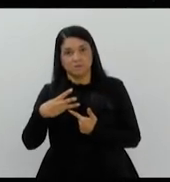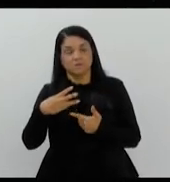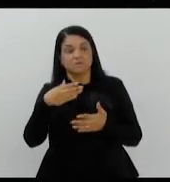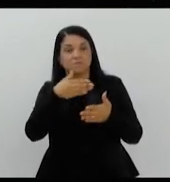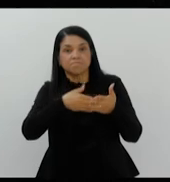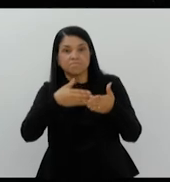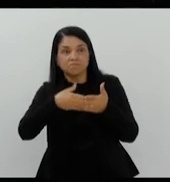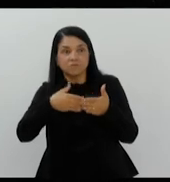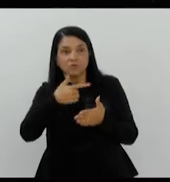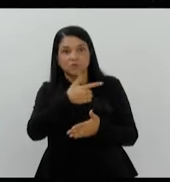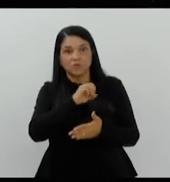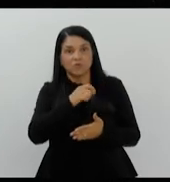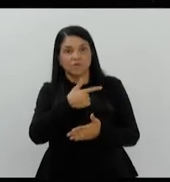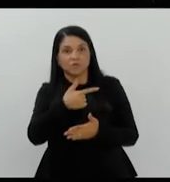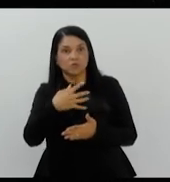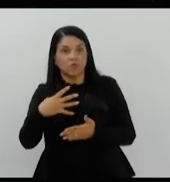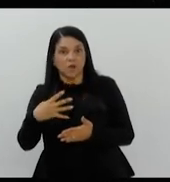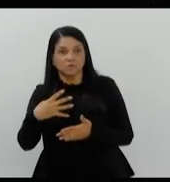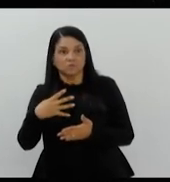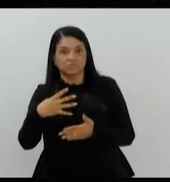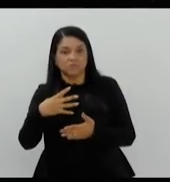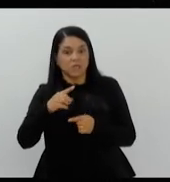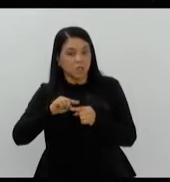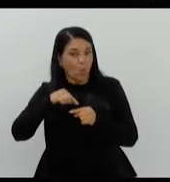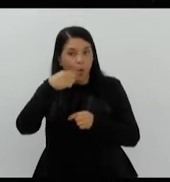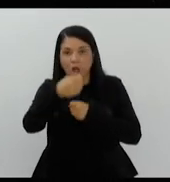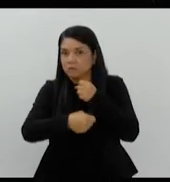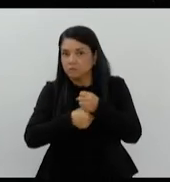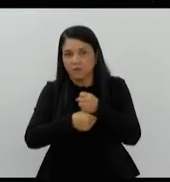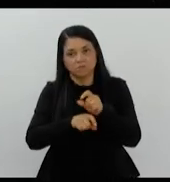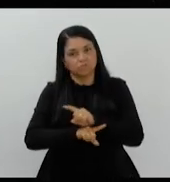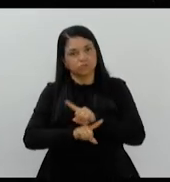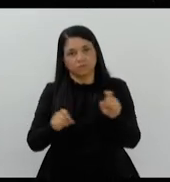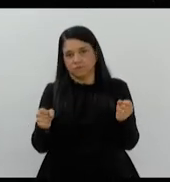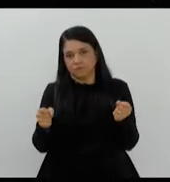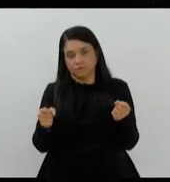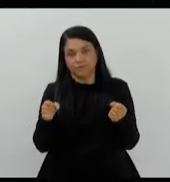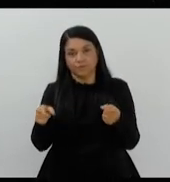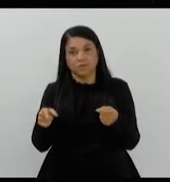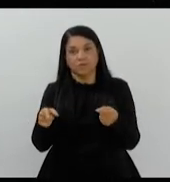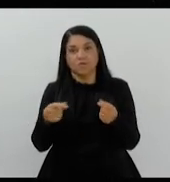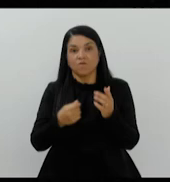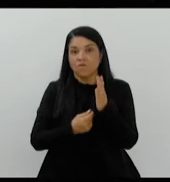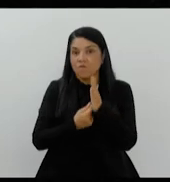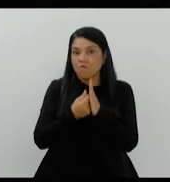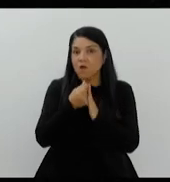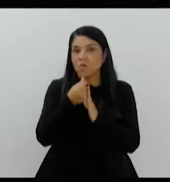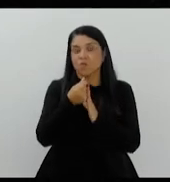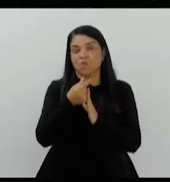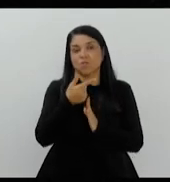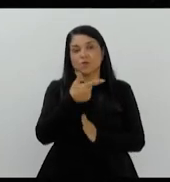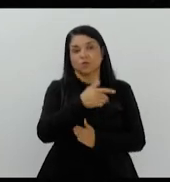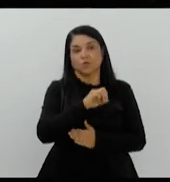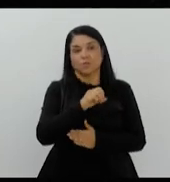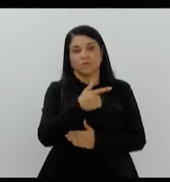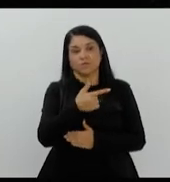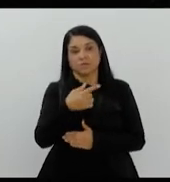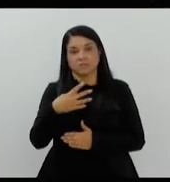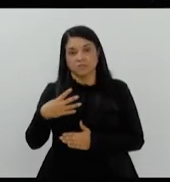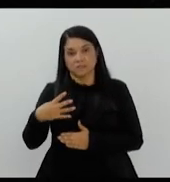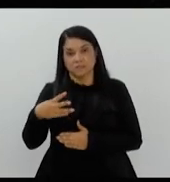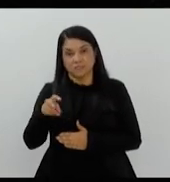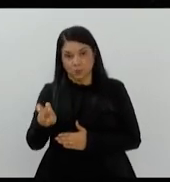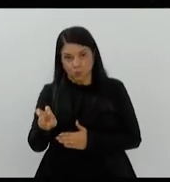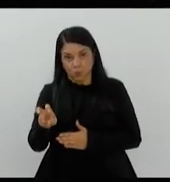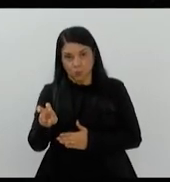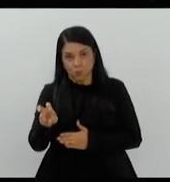não a 25. Então, aqui foi lançado o valor estimado real para 2025, sem